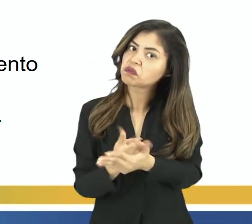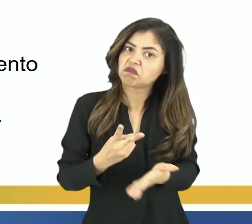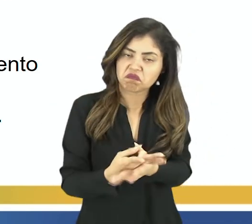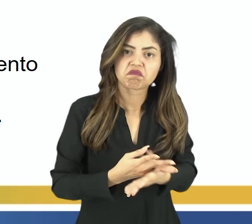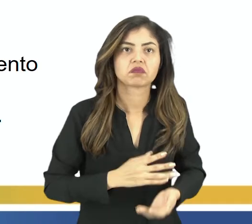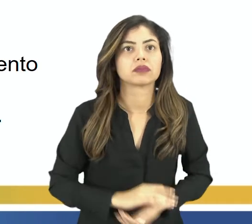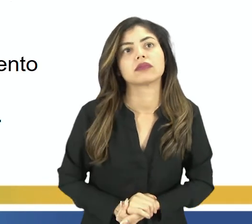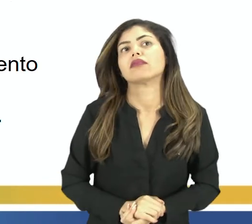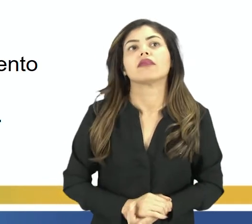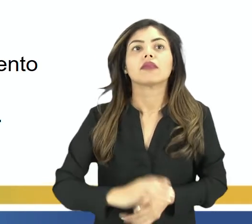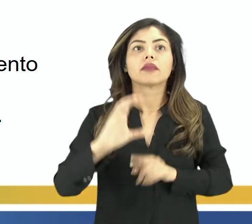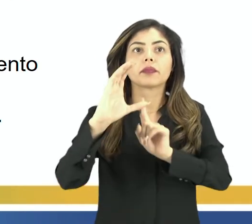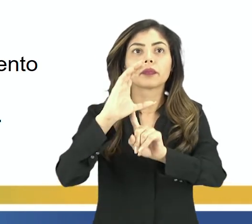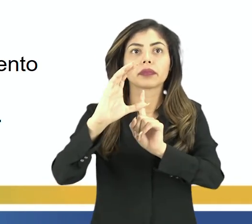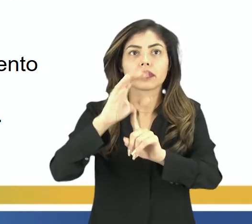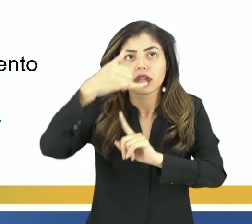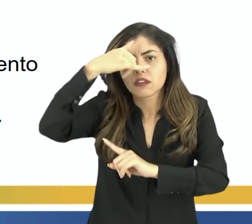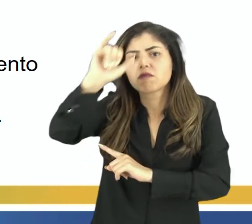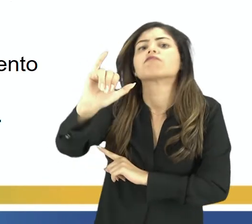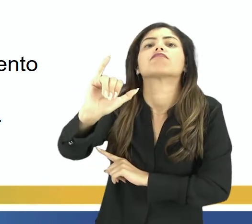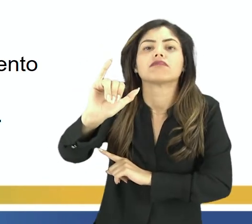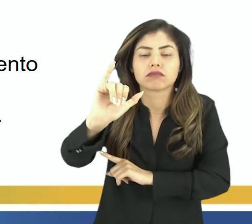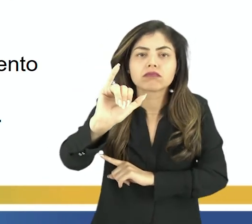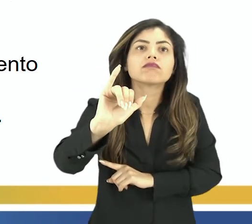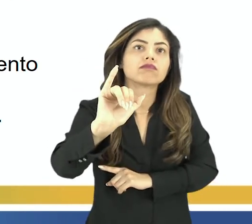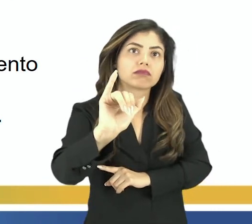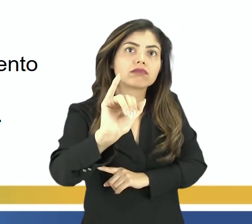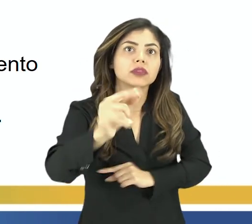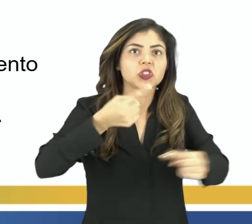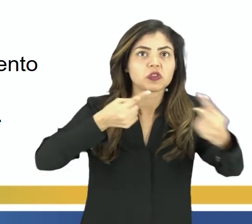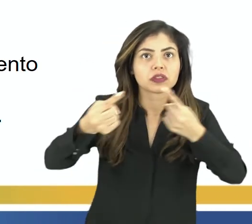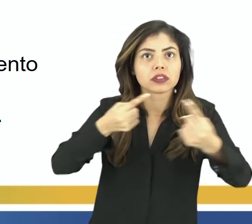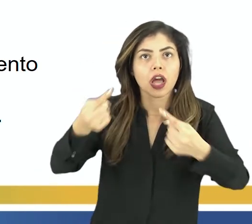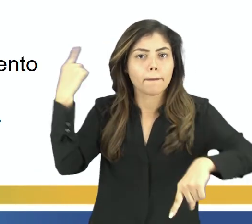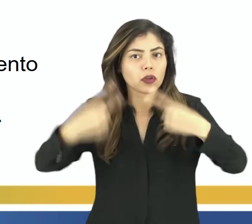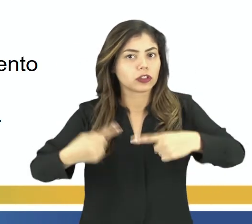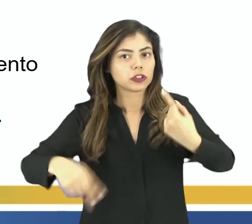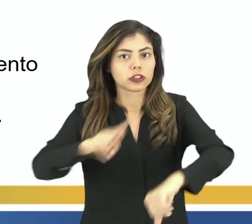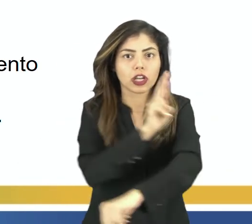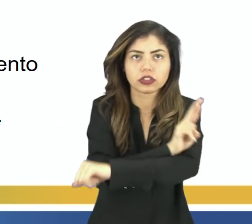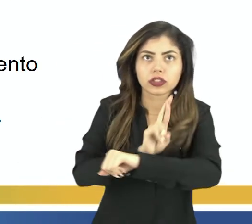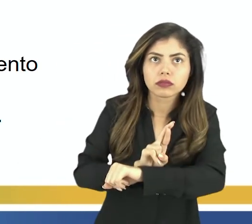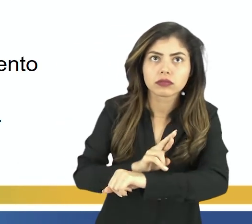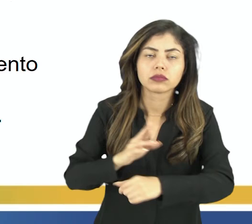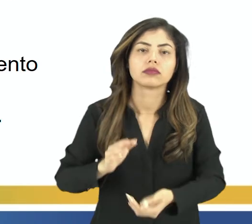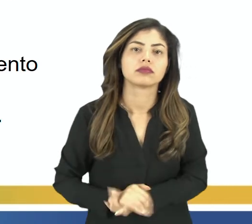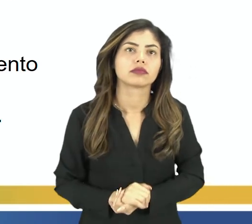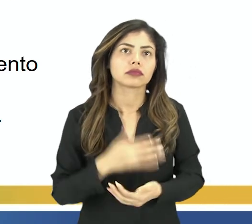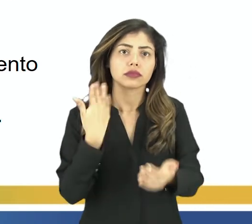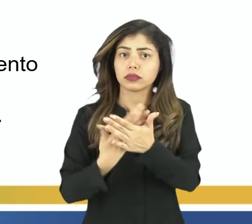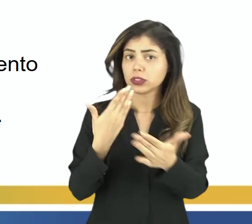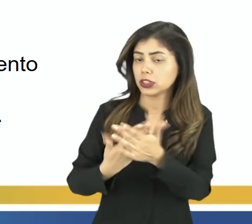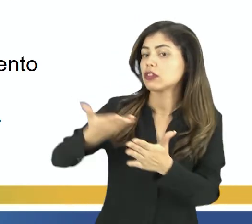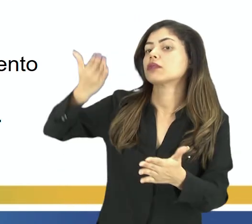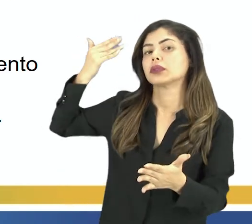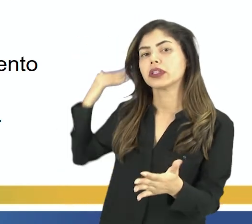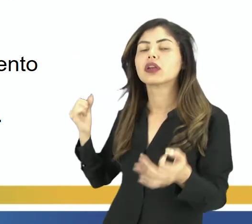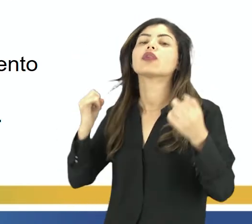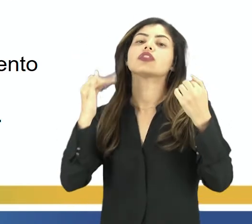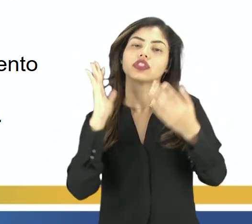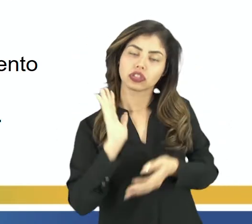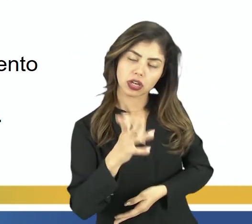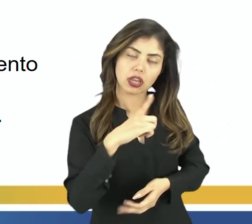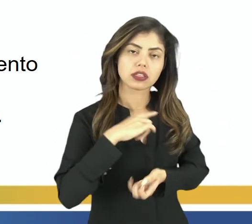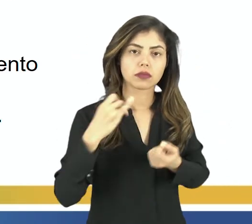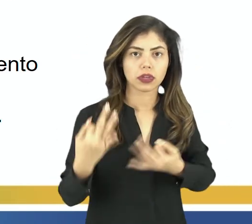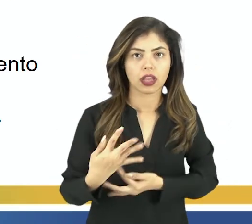posso. C. Evitar discussões sobre gosto, política e religião. Em aulas passadas eu já disse que por mais que a